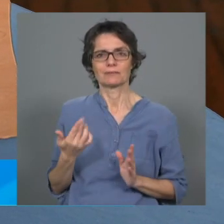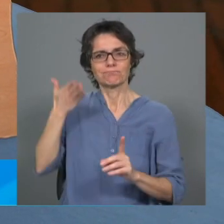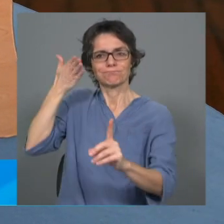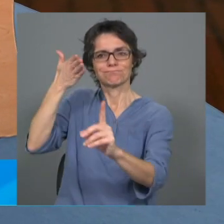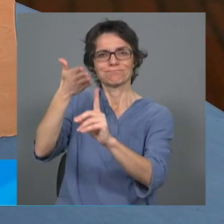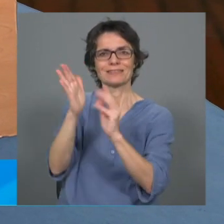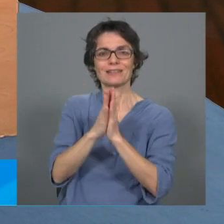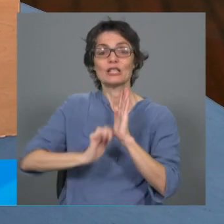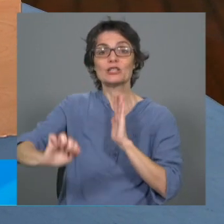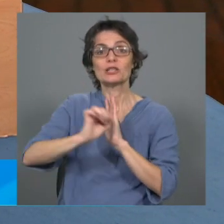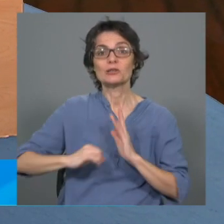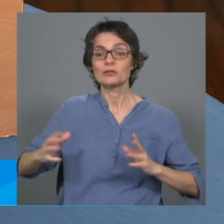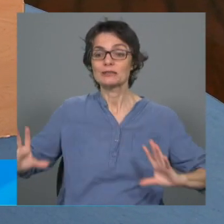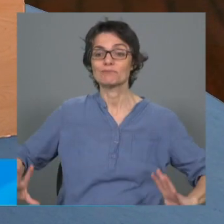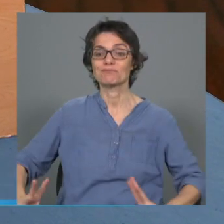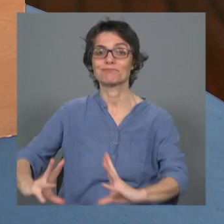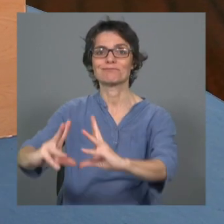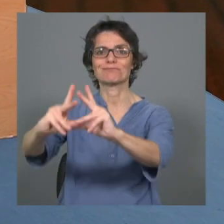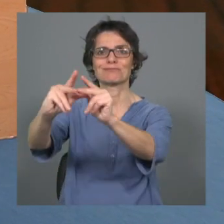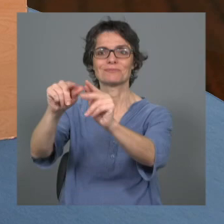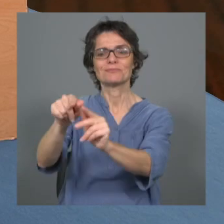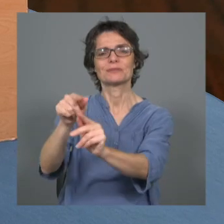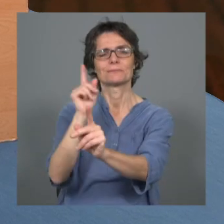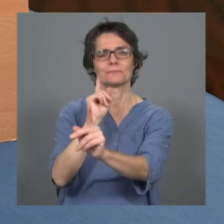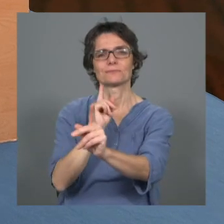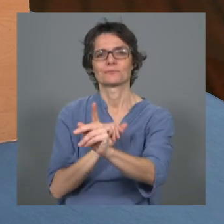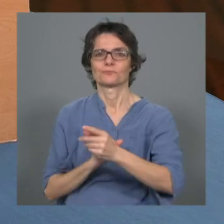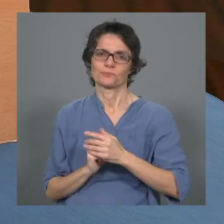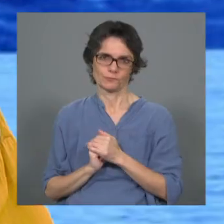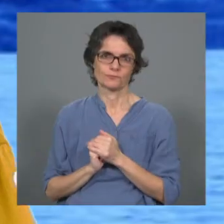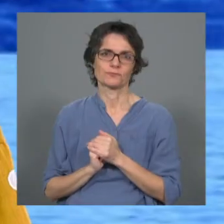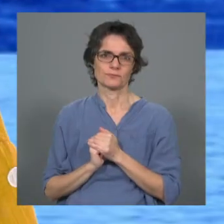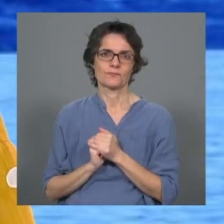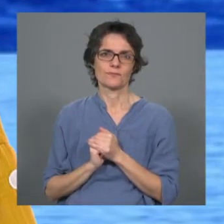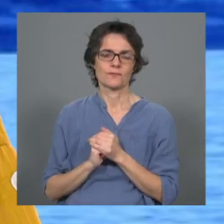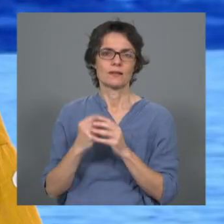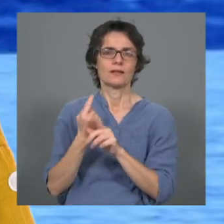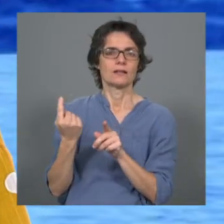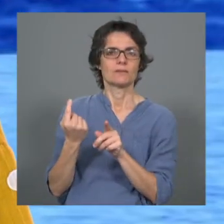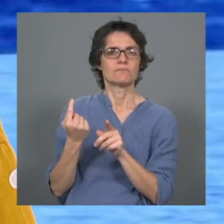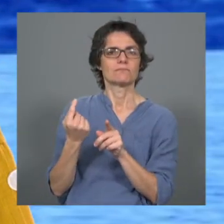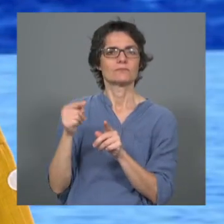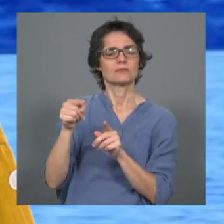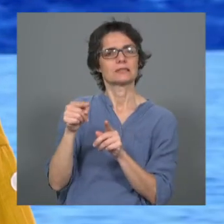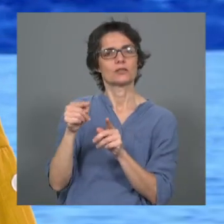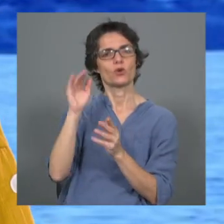Igreja. E eu acho que esse é o principal resultado deste sínodo, a